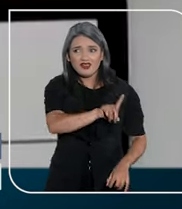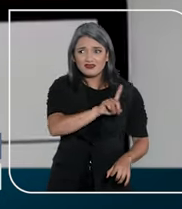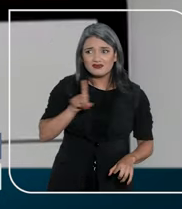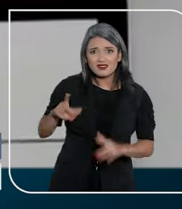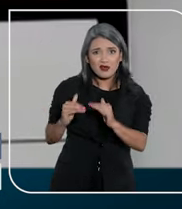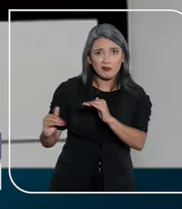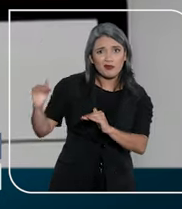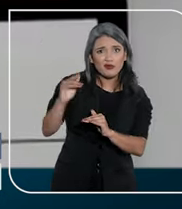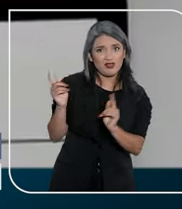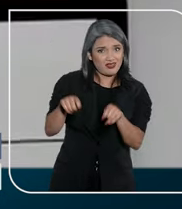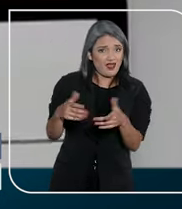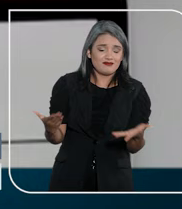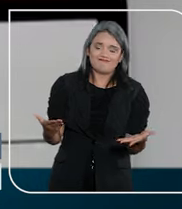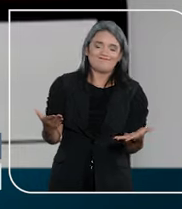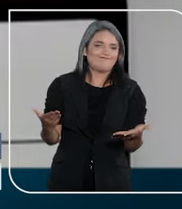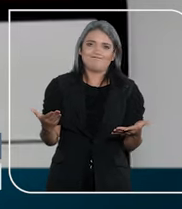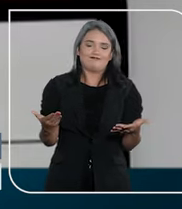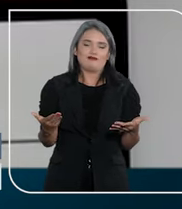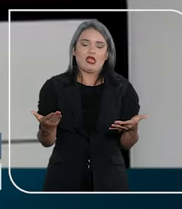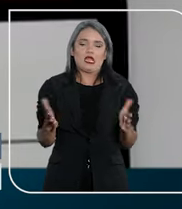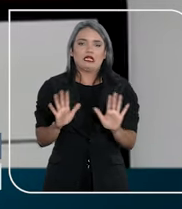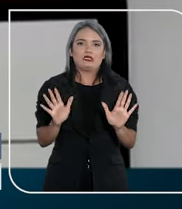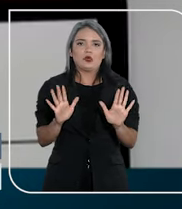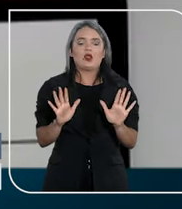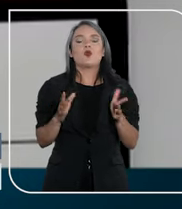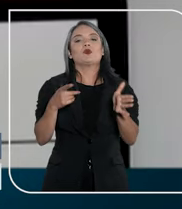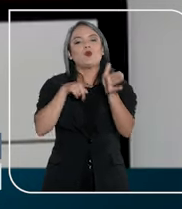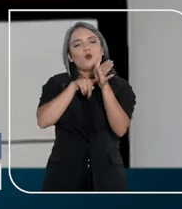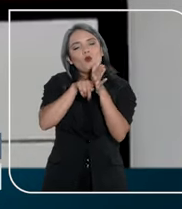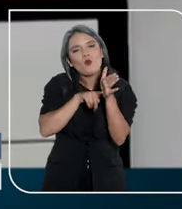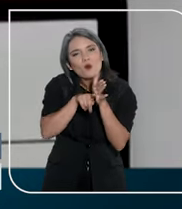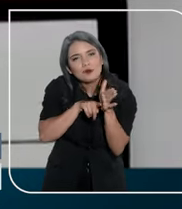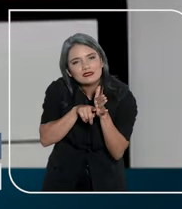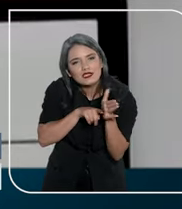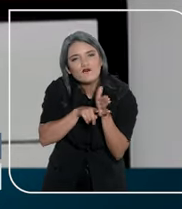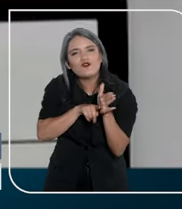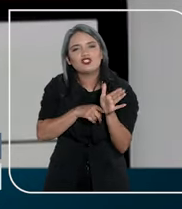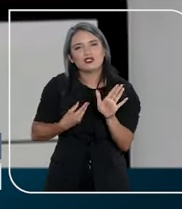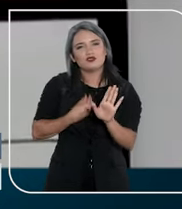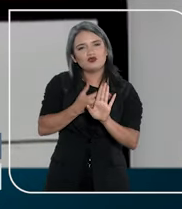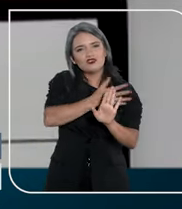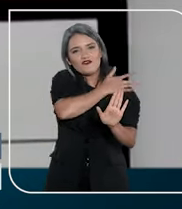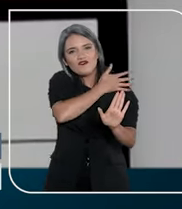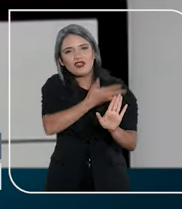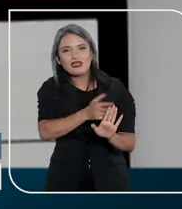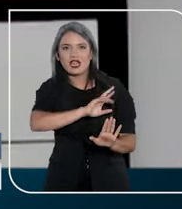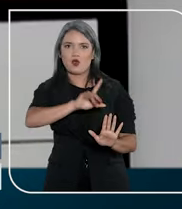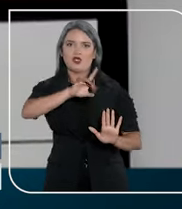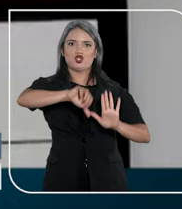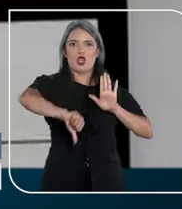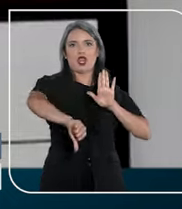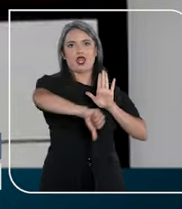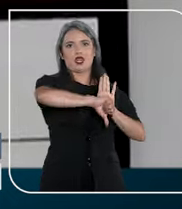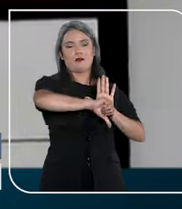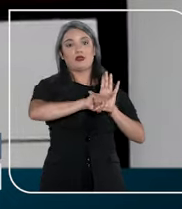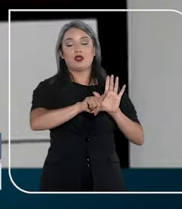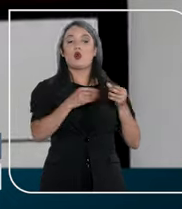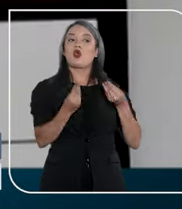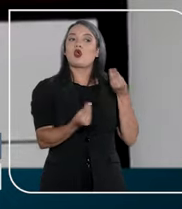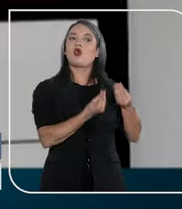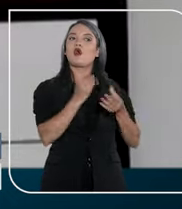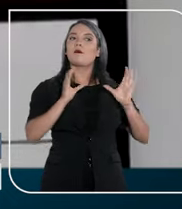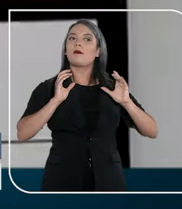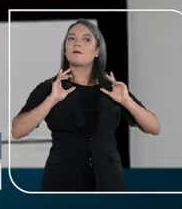não necessariamente vai incluir aquela pessoa que tem apenas histórico criminal. A conduta do indivíduo